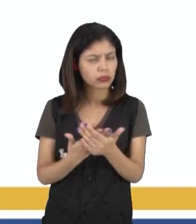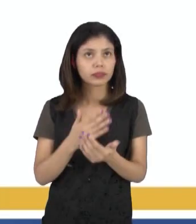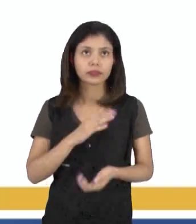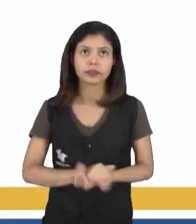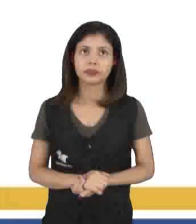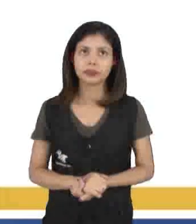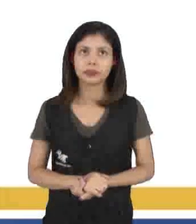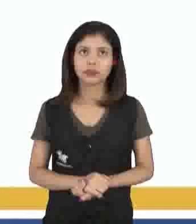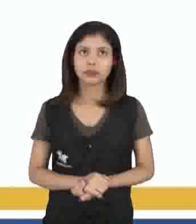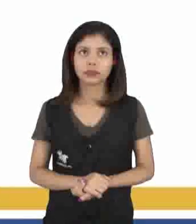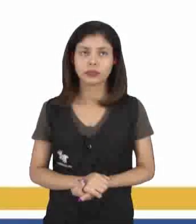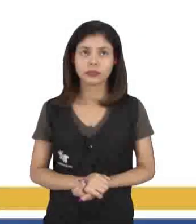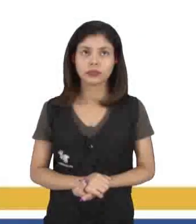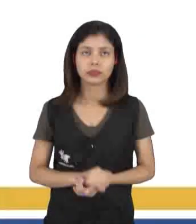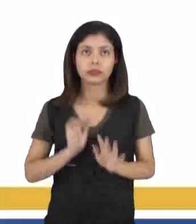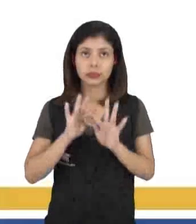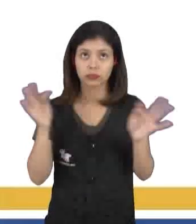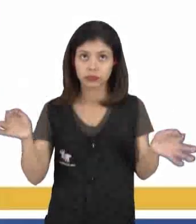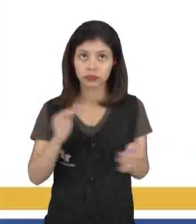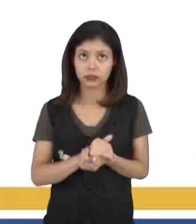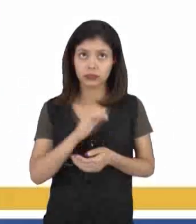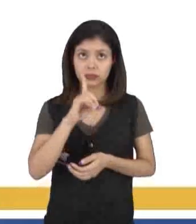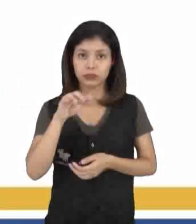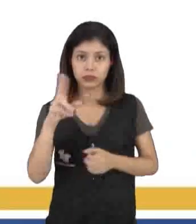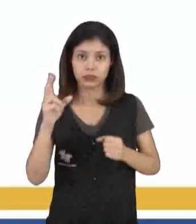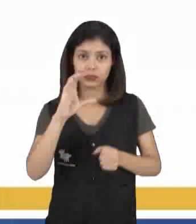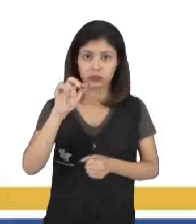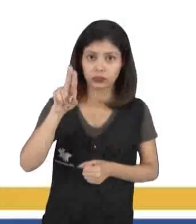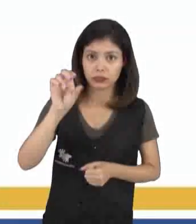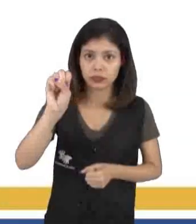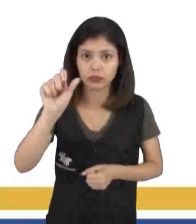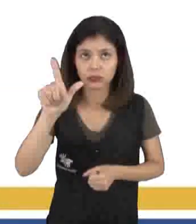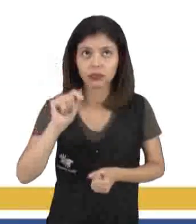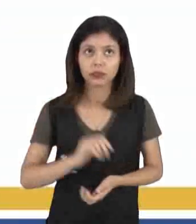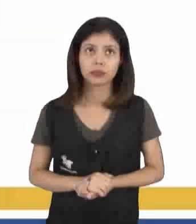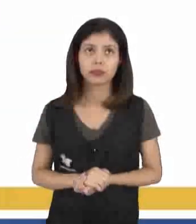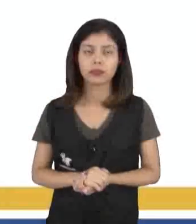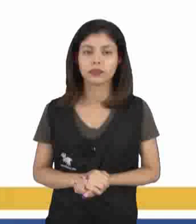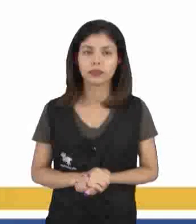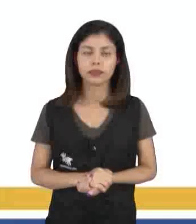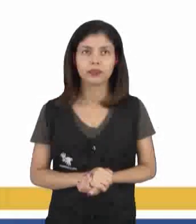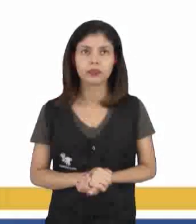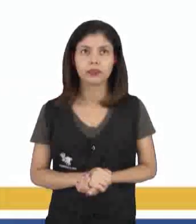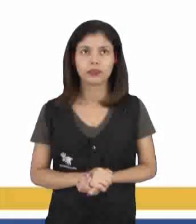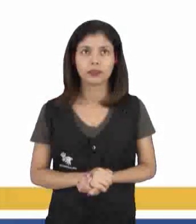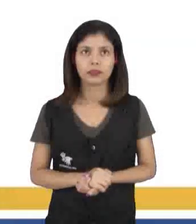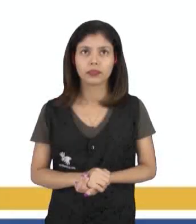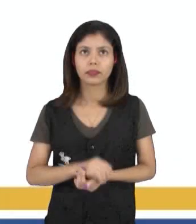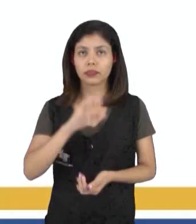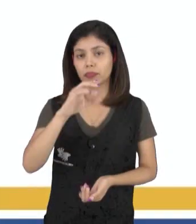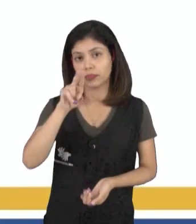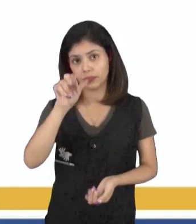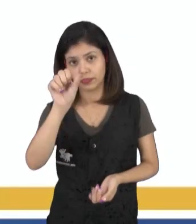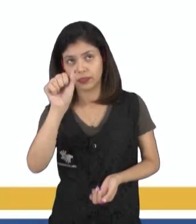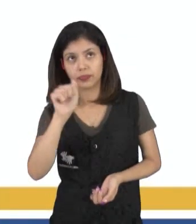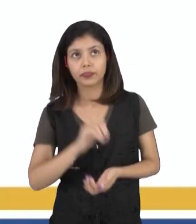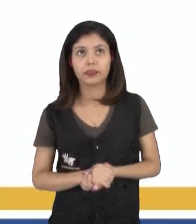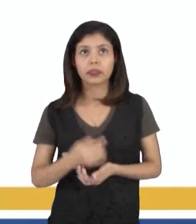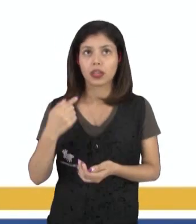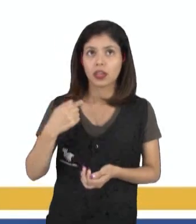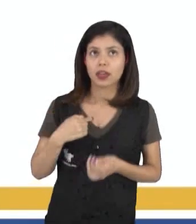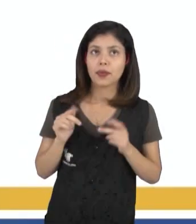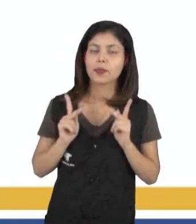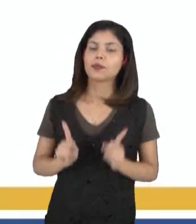aí? É uma oração subordinada adverbial causal, né? Uma causa aí. Eu